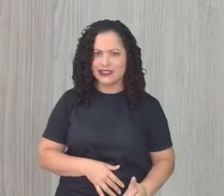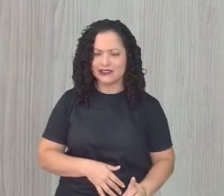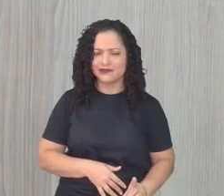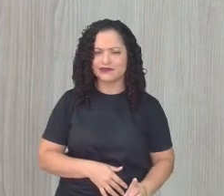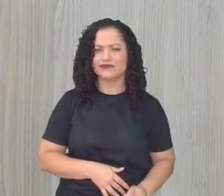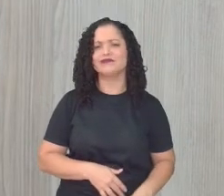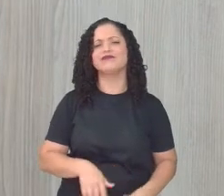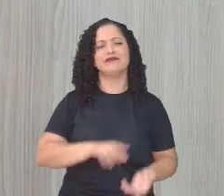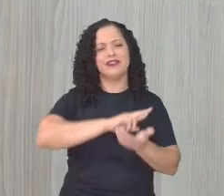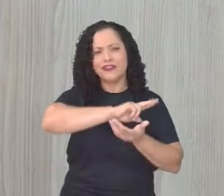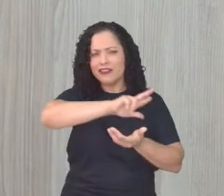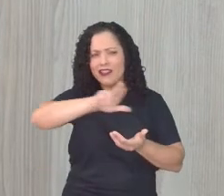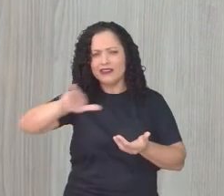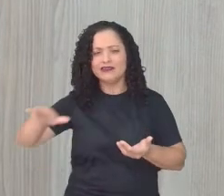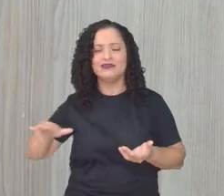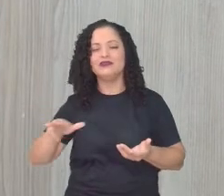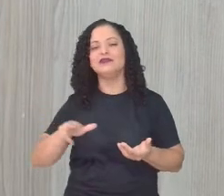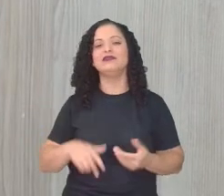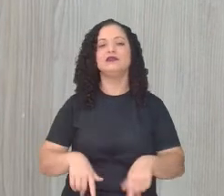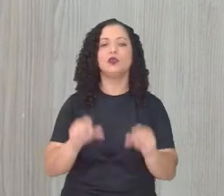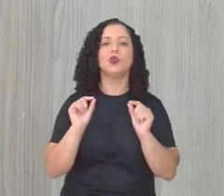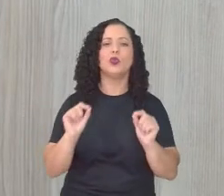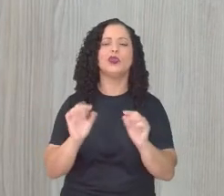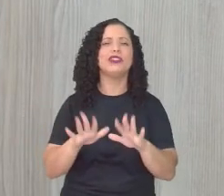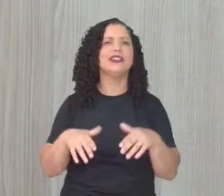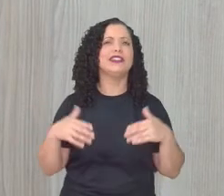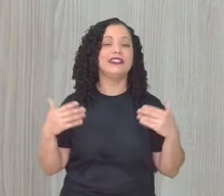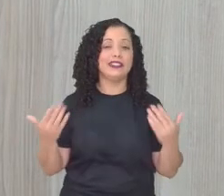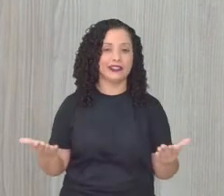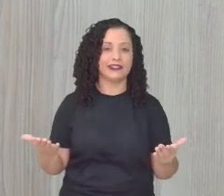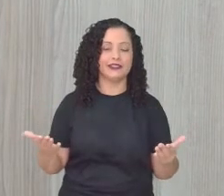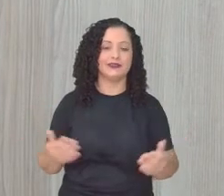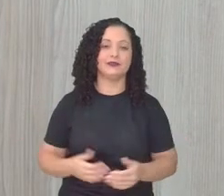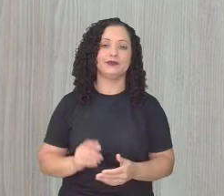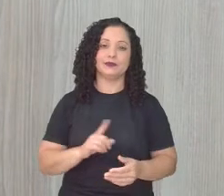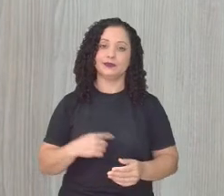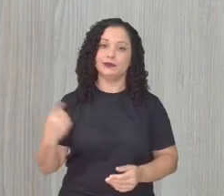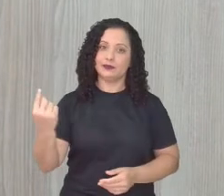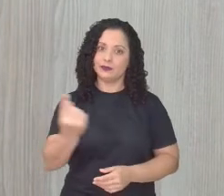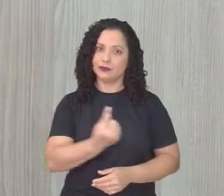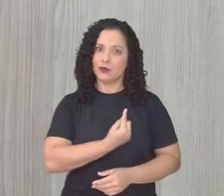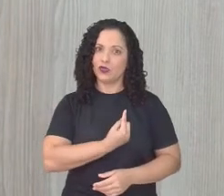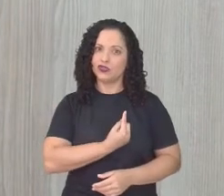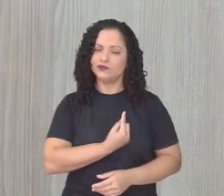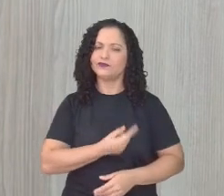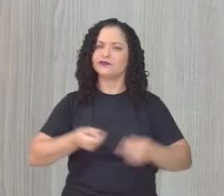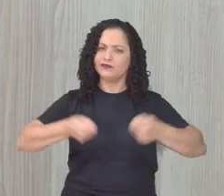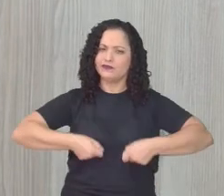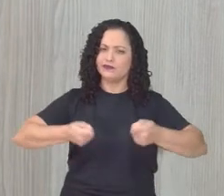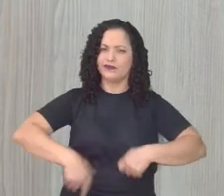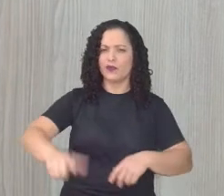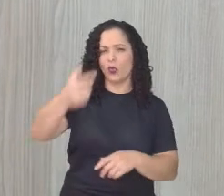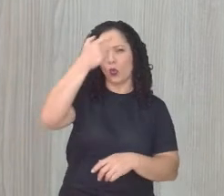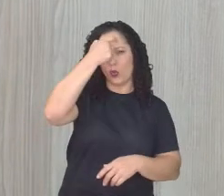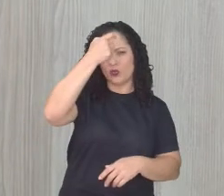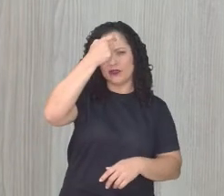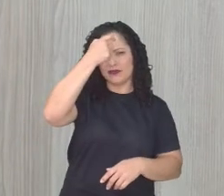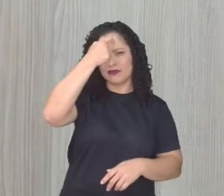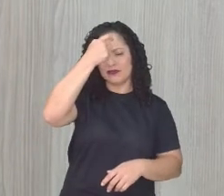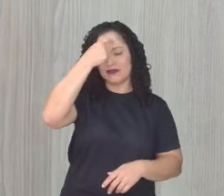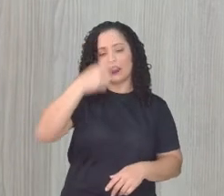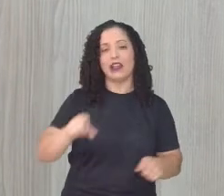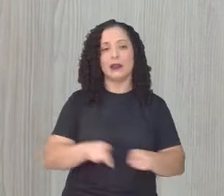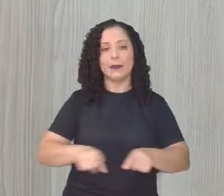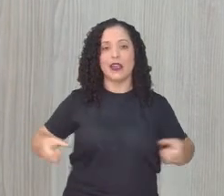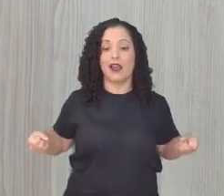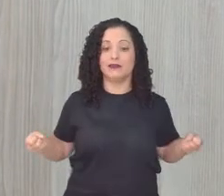e múltipla, é uma questão que nós devemos acabar com. Realmente é uma campanha de conscientização e também de